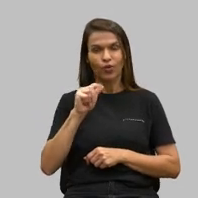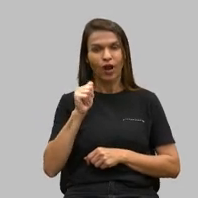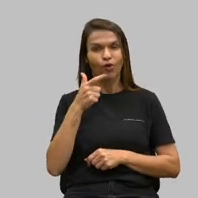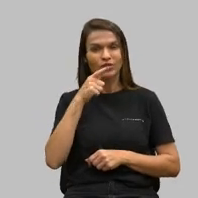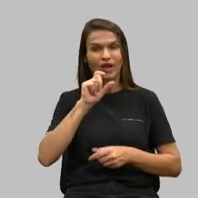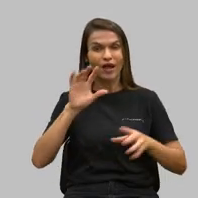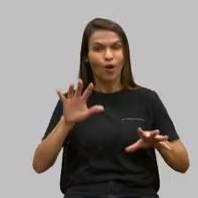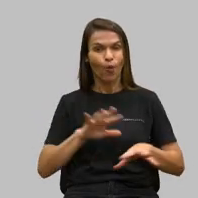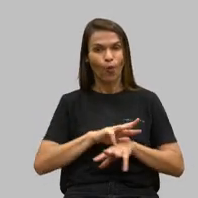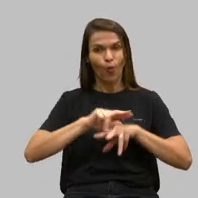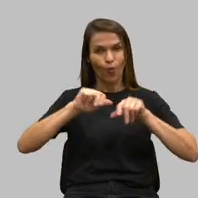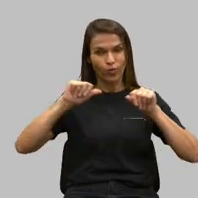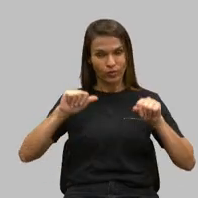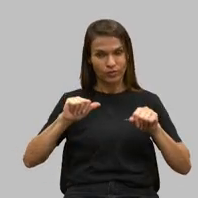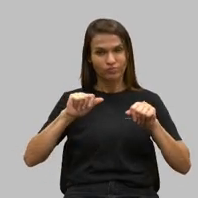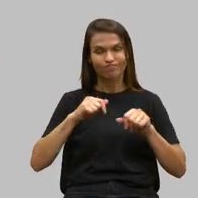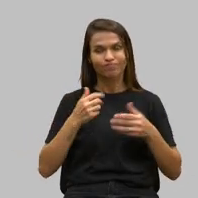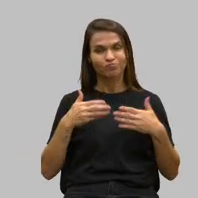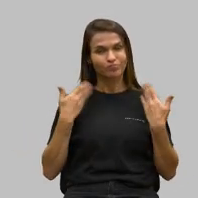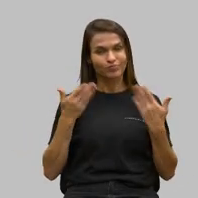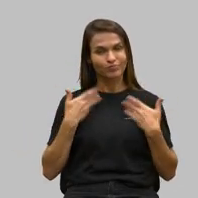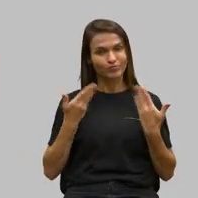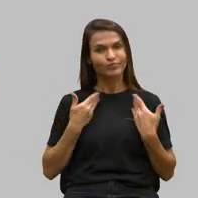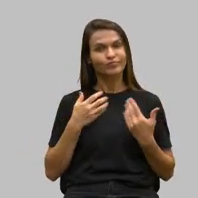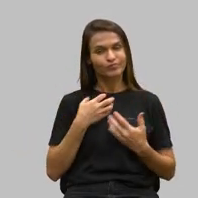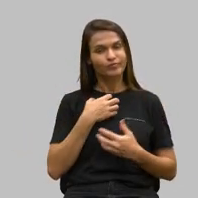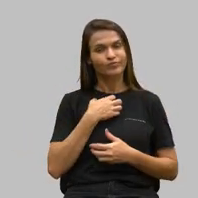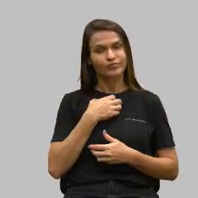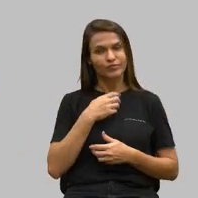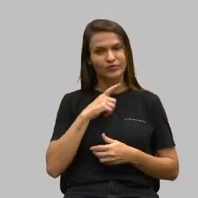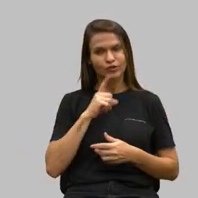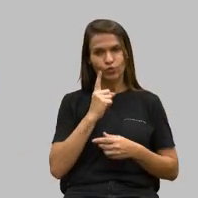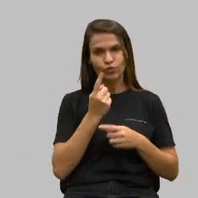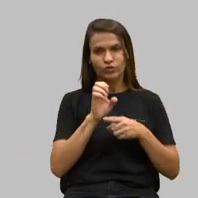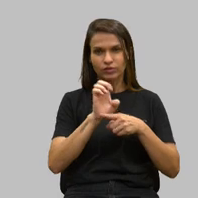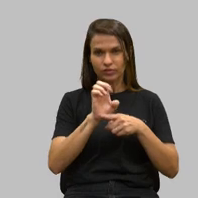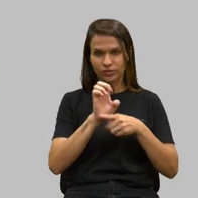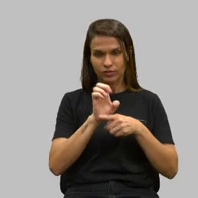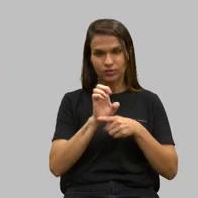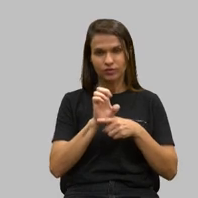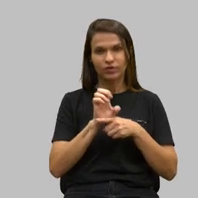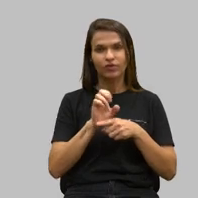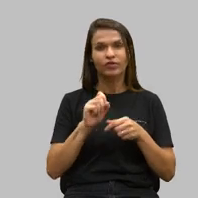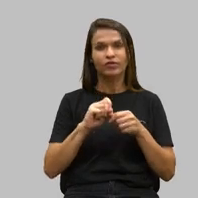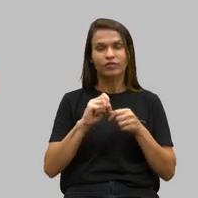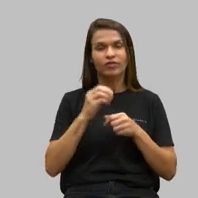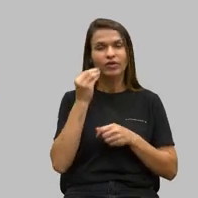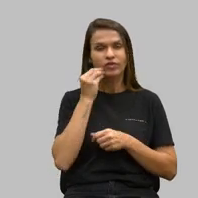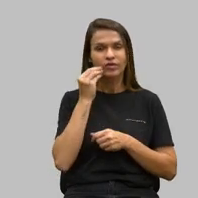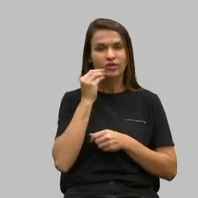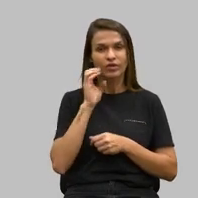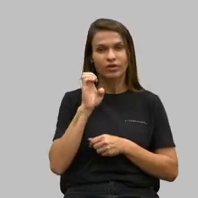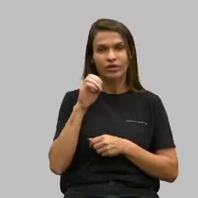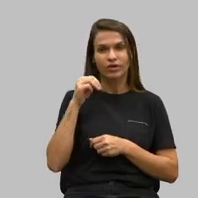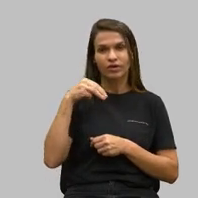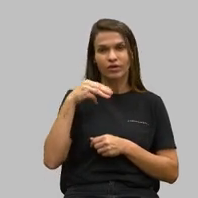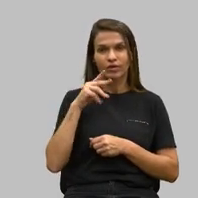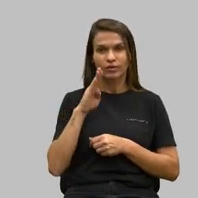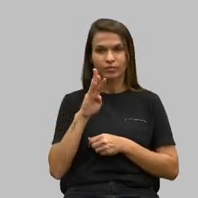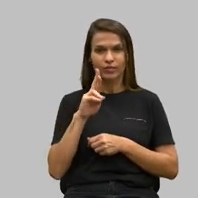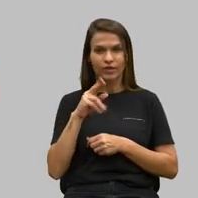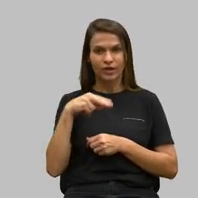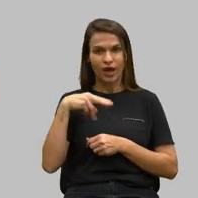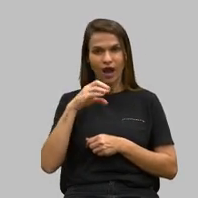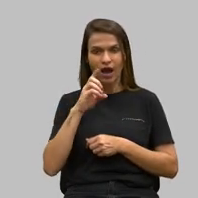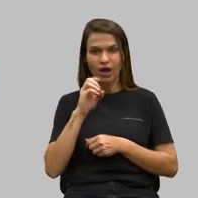animados, porque tem dois, tem um Estado que faz teste ampliado maior, que é o